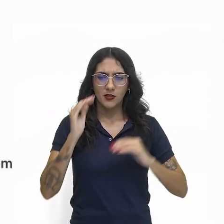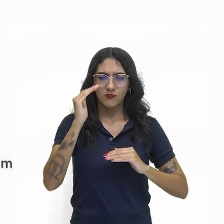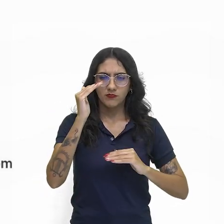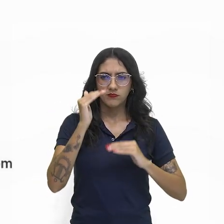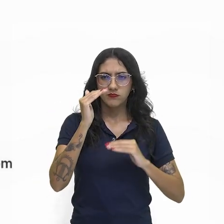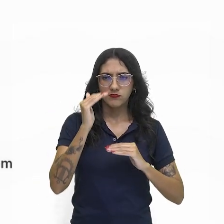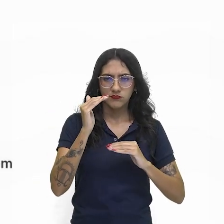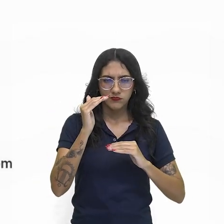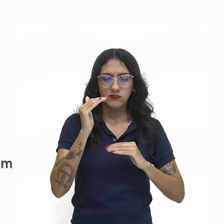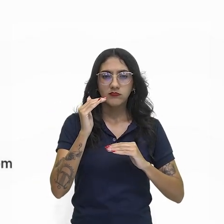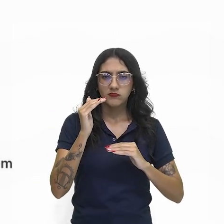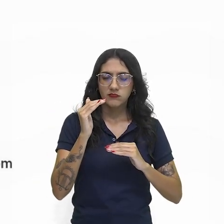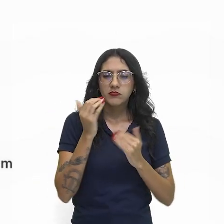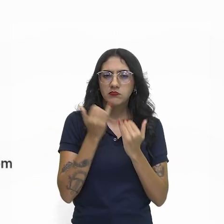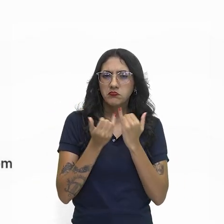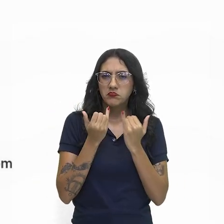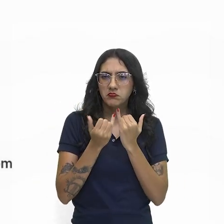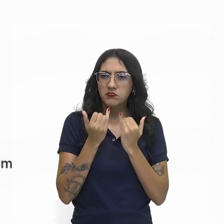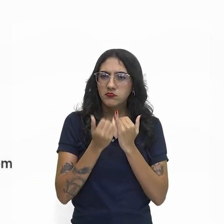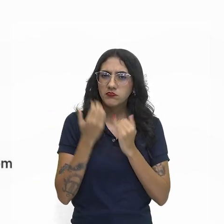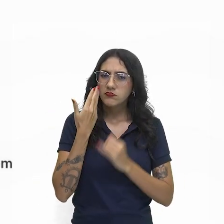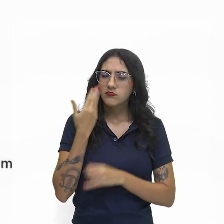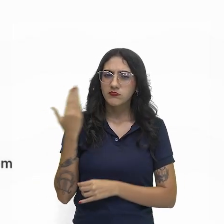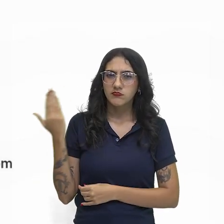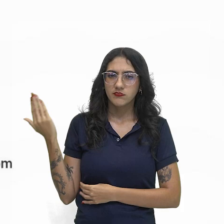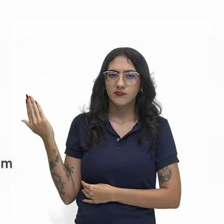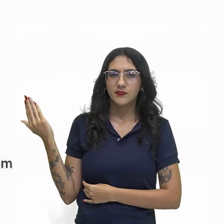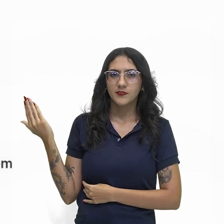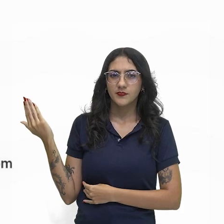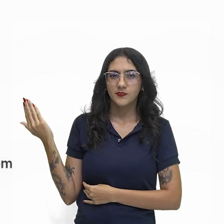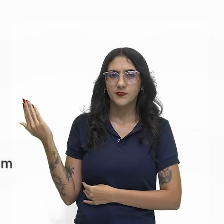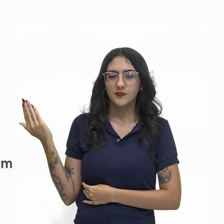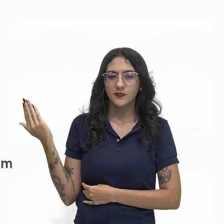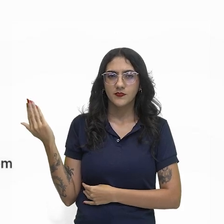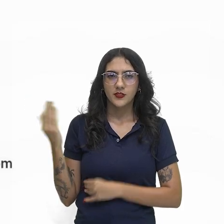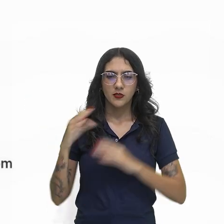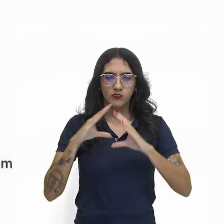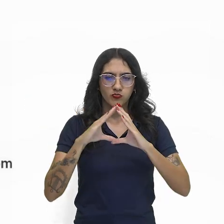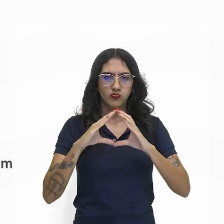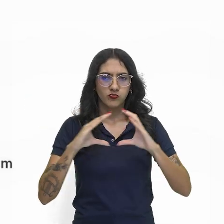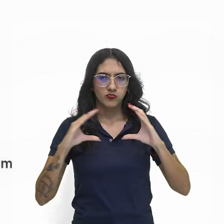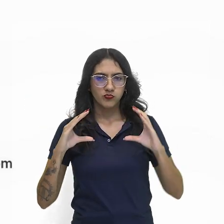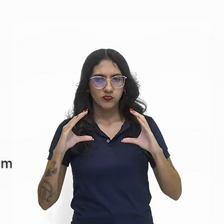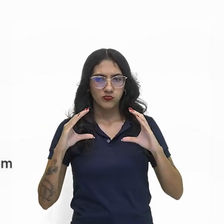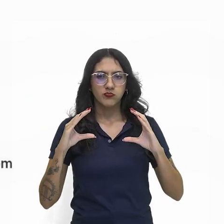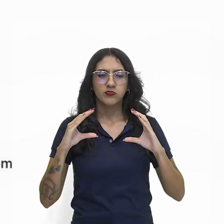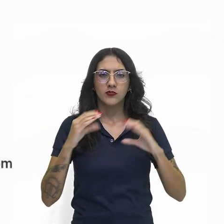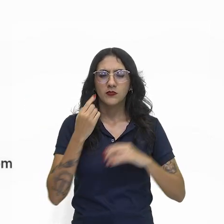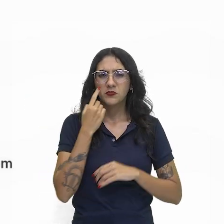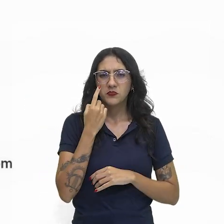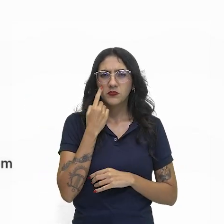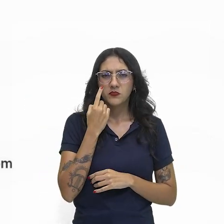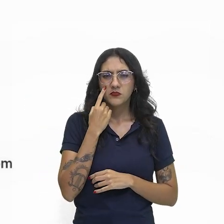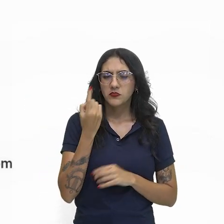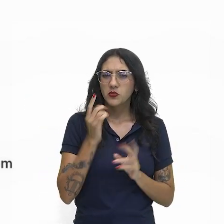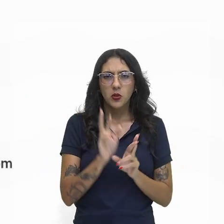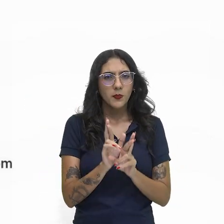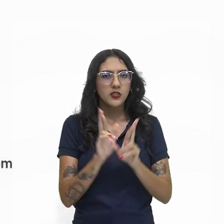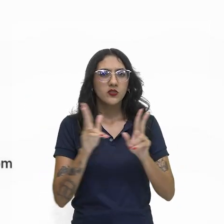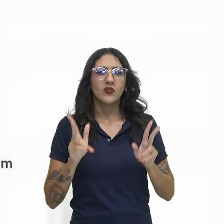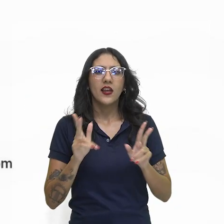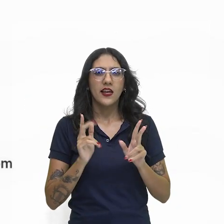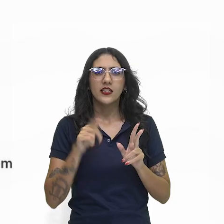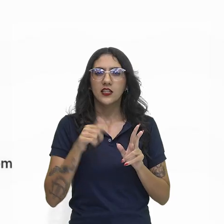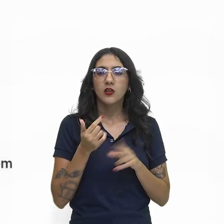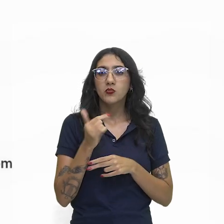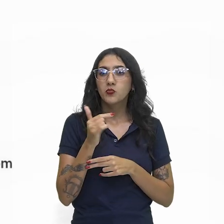deformaria a circunferência, formando aqui, ó, essa figura aqui, que está pontilhada de azul, olha, eu estou circulando de vermelho também, essa